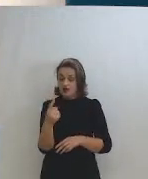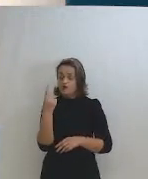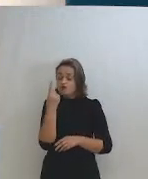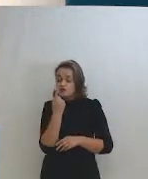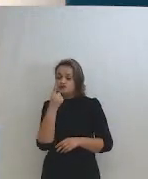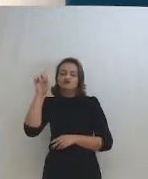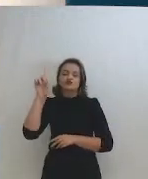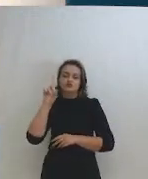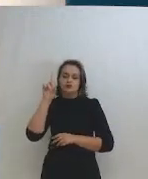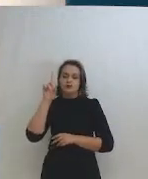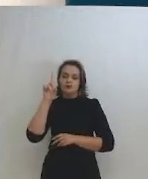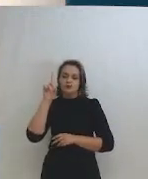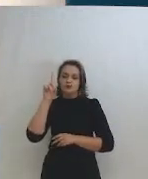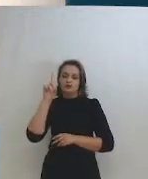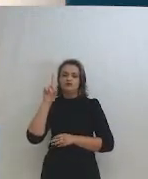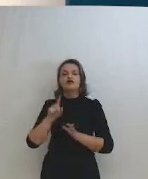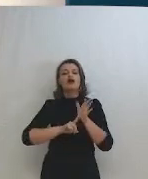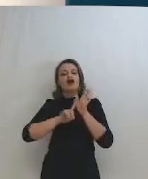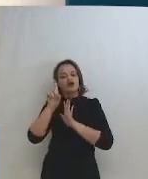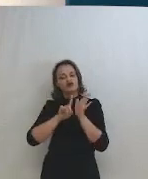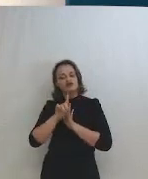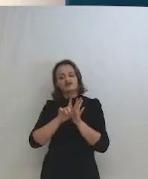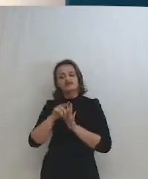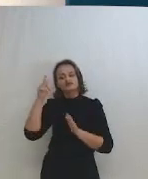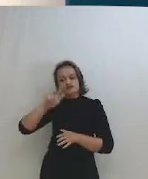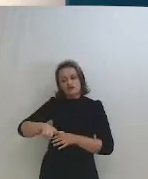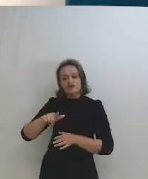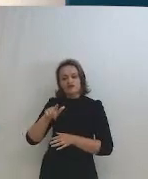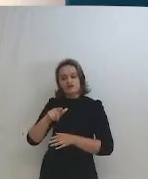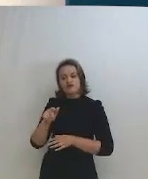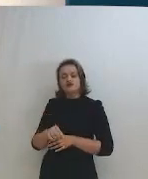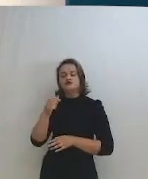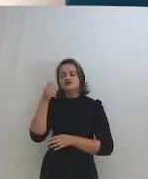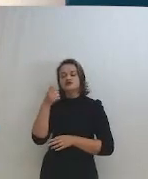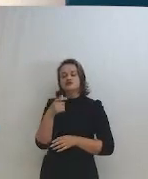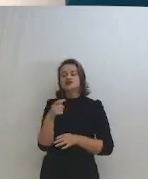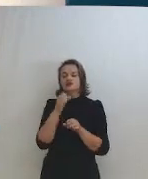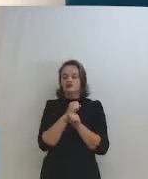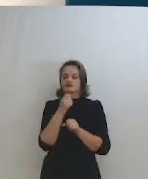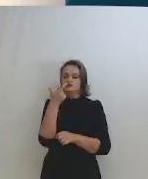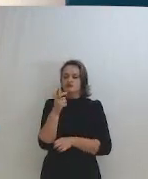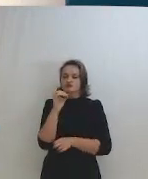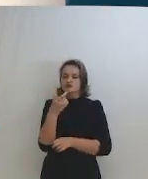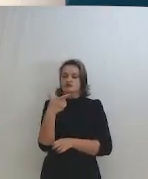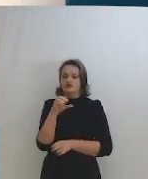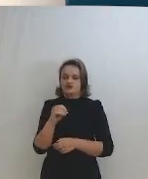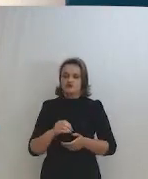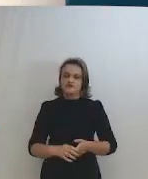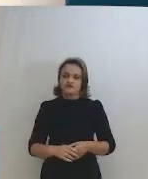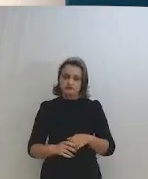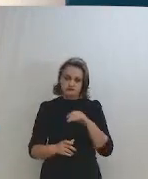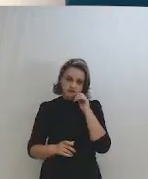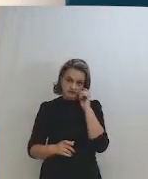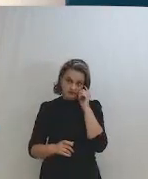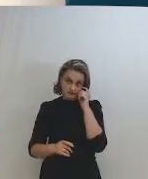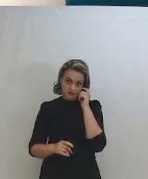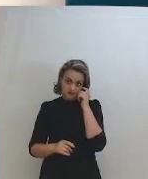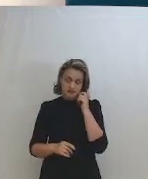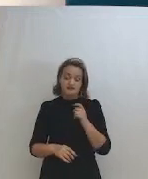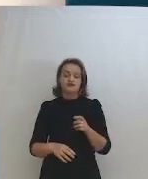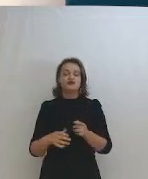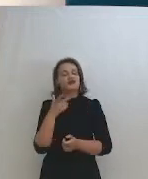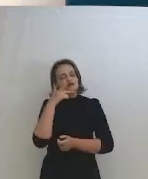a revisão da prisão preventiva em 22/7/2020. E ratificaram os fundamentos